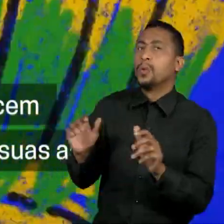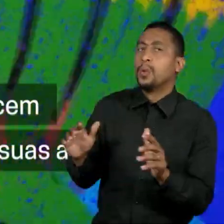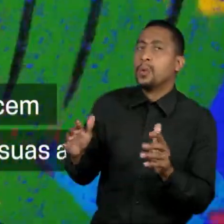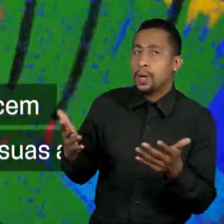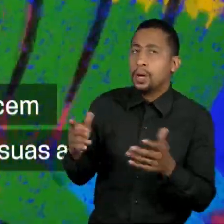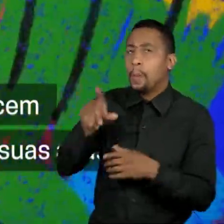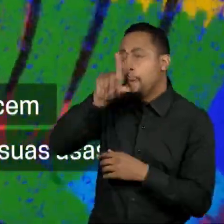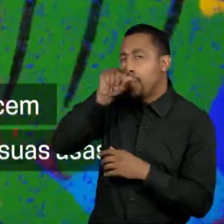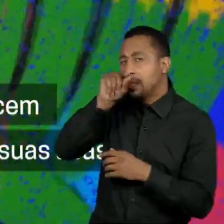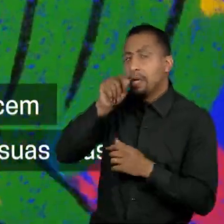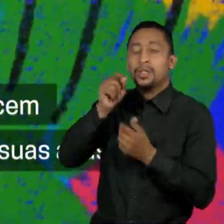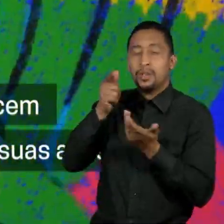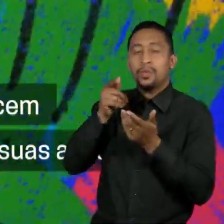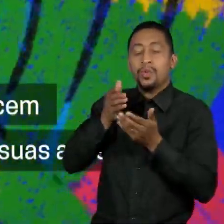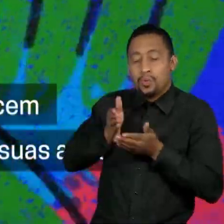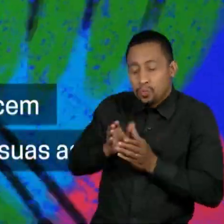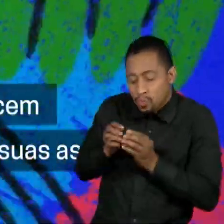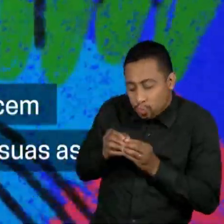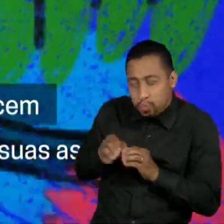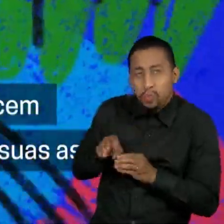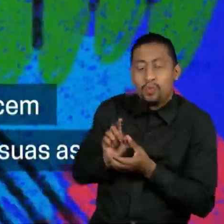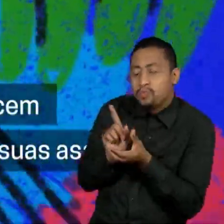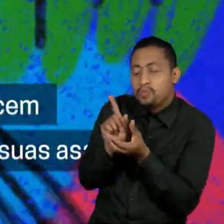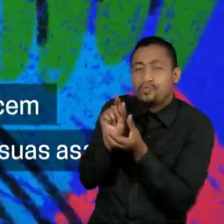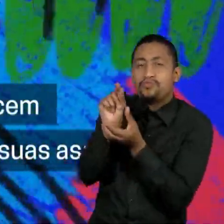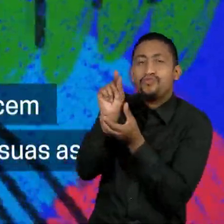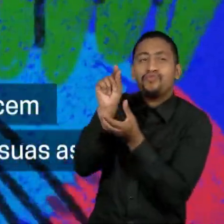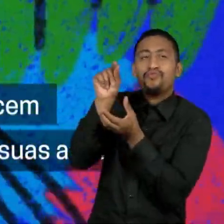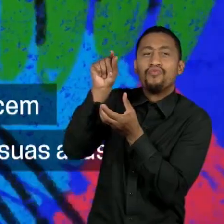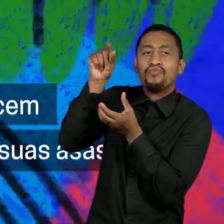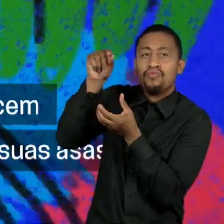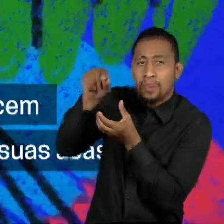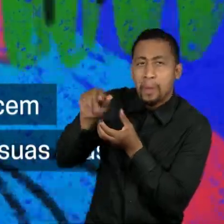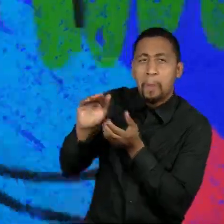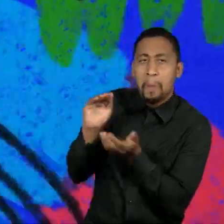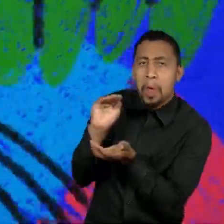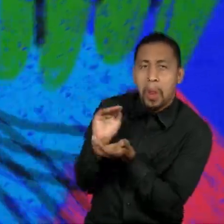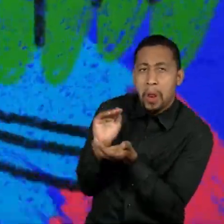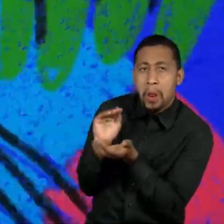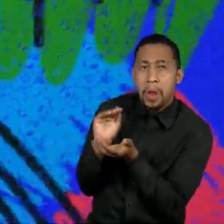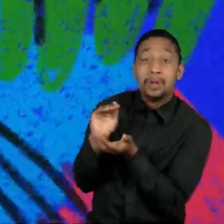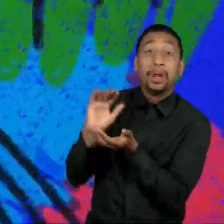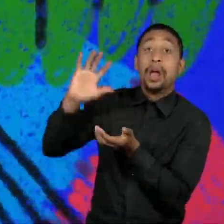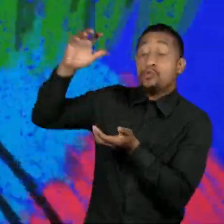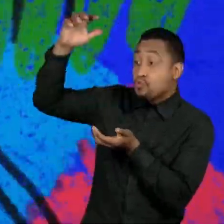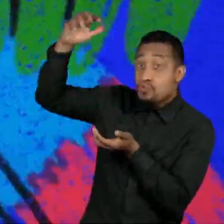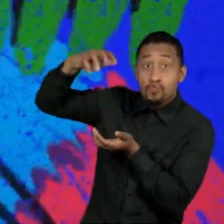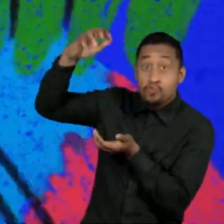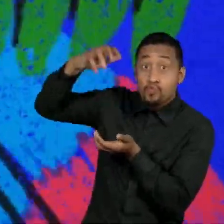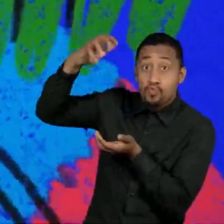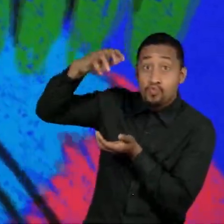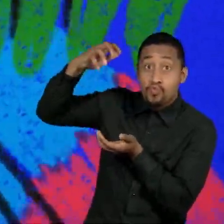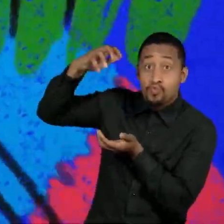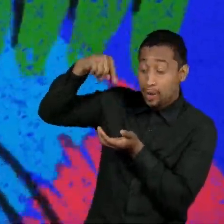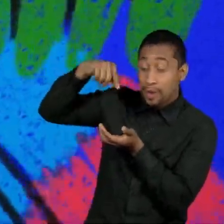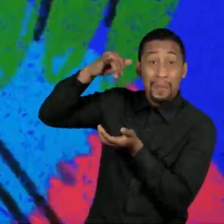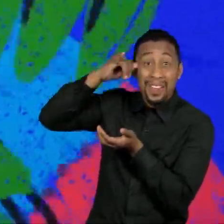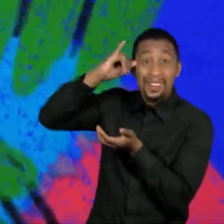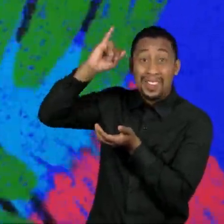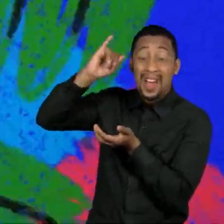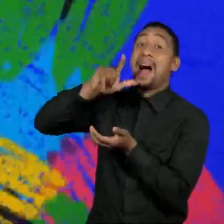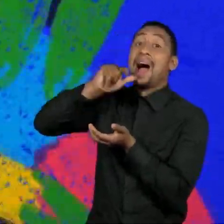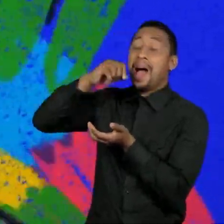é importantíssimo levar essa informação, uma formação qualificada. Olha, a equipe do Médicos Sem Fronteiras registrou